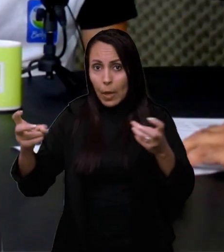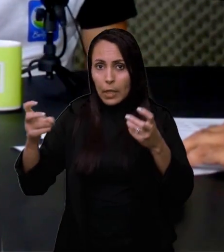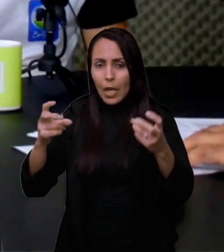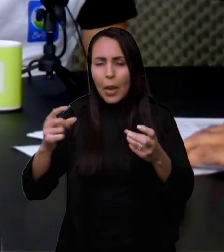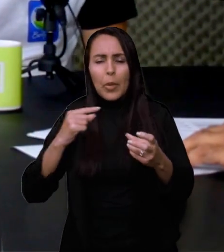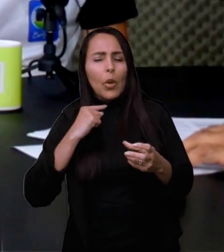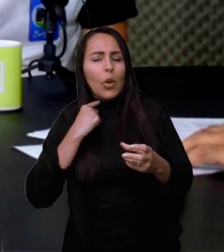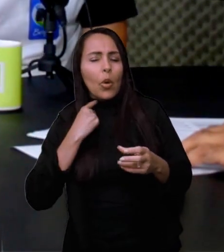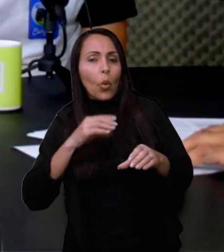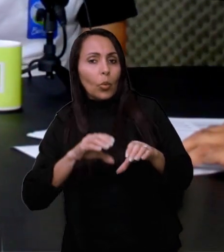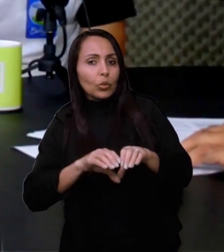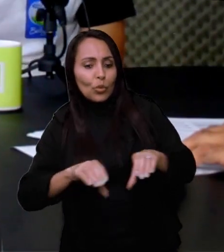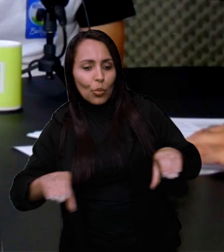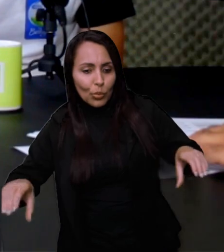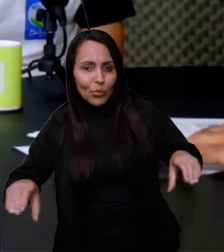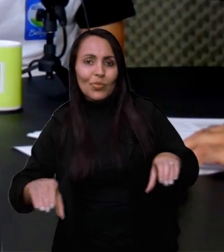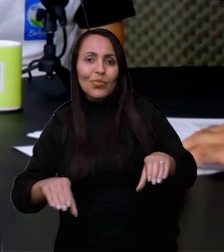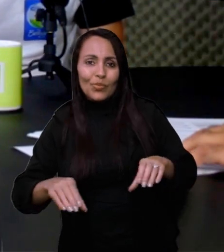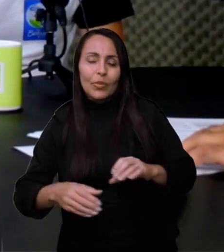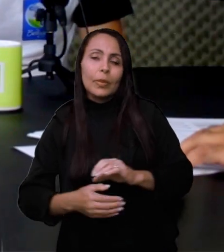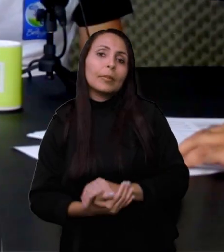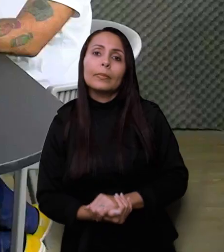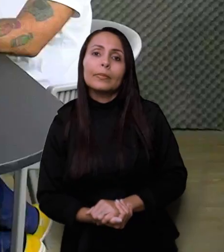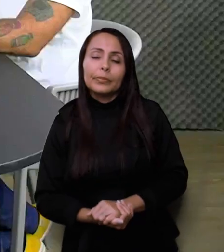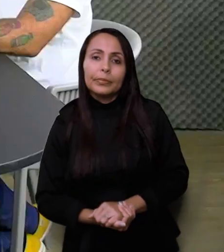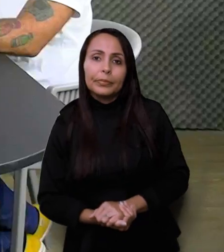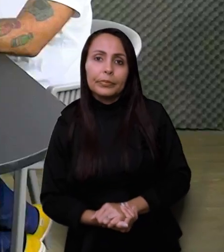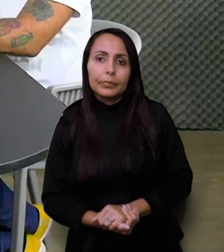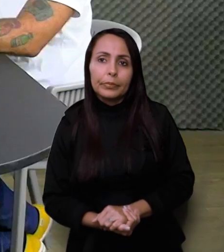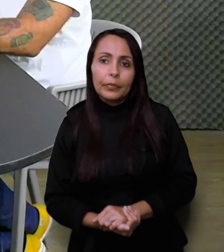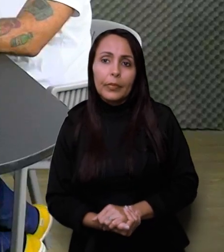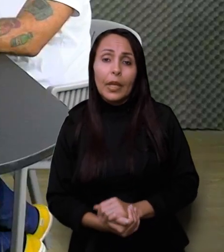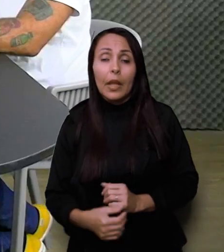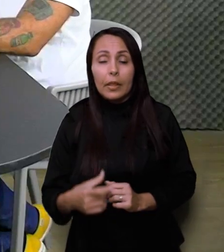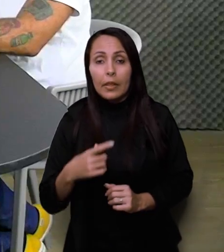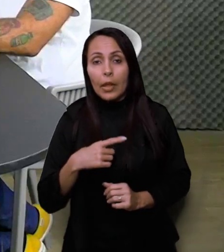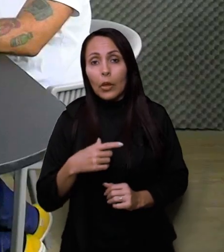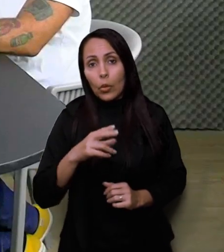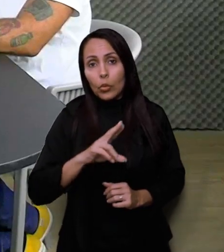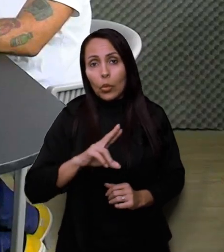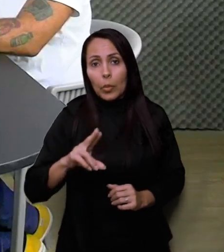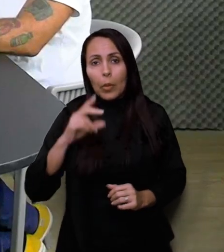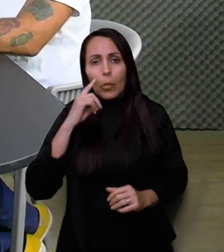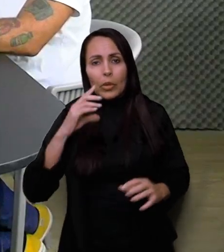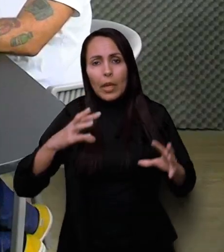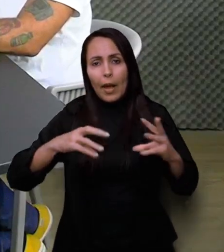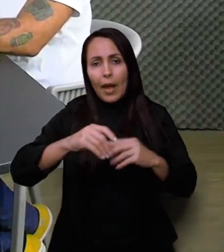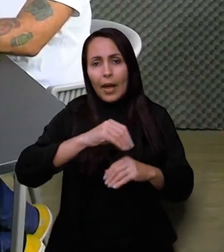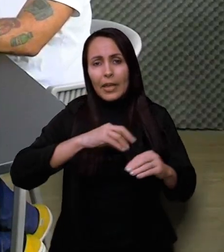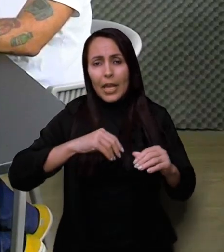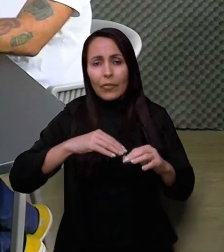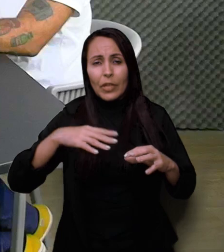No Pina também. Era Pina também. língua negra que chamava? Tinha um nomezinho Tem um assim, nomezinho né? que chama... Porque a areia fica bem escura, né?